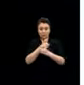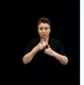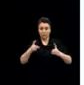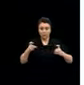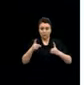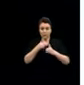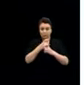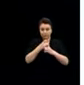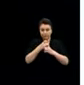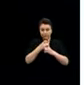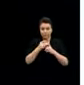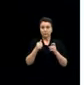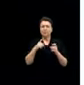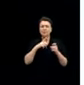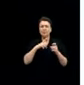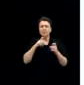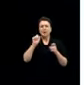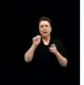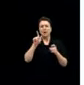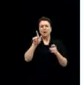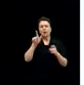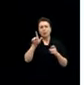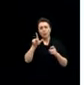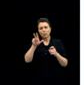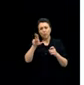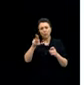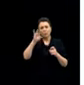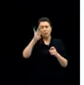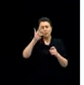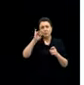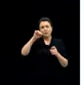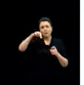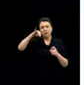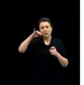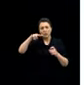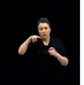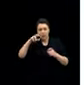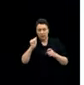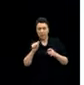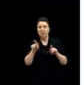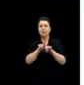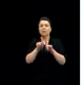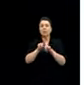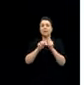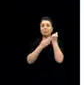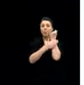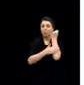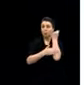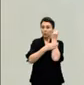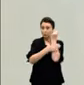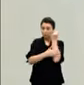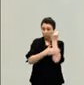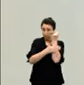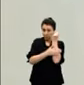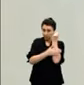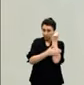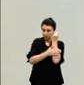ou de aglutininas, que também são chamados de anticorpos. Então, aqui nós vemos também anticorpo e